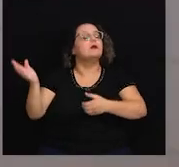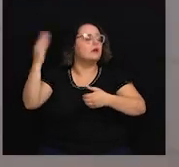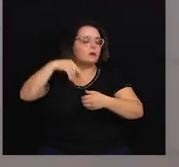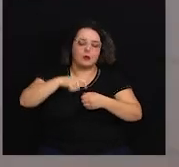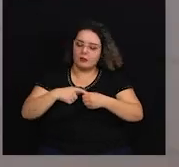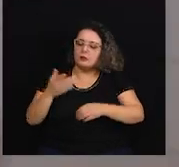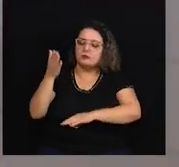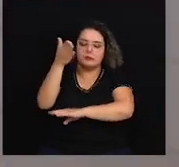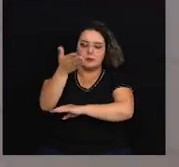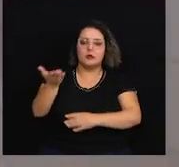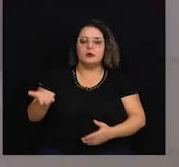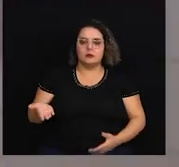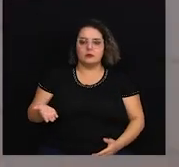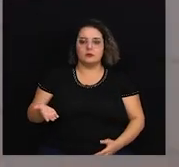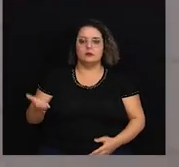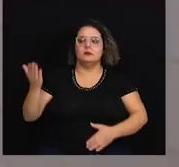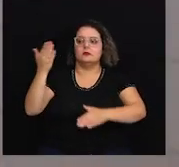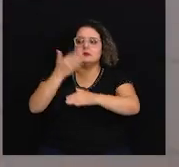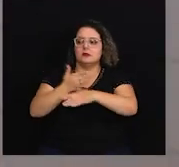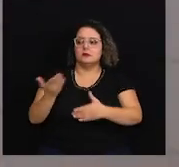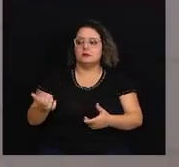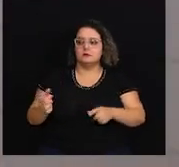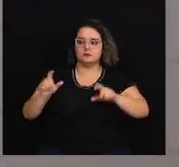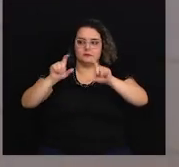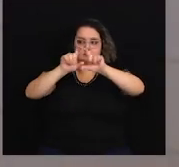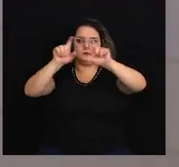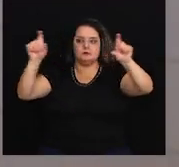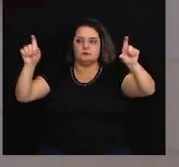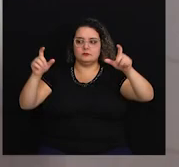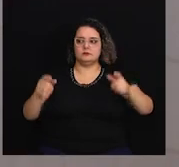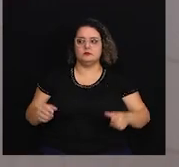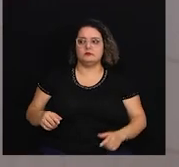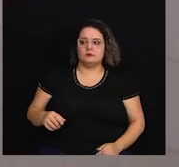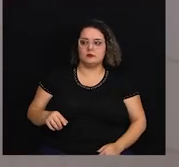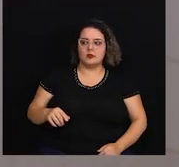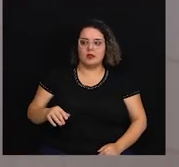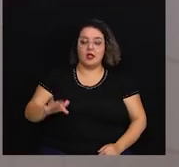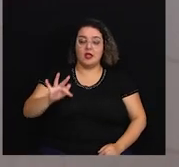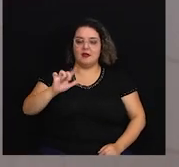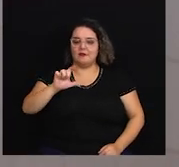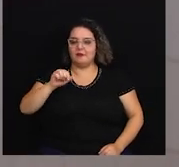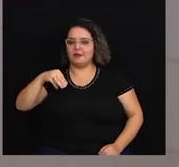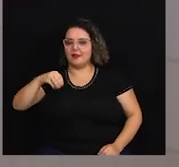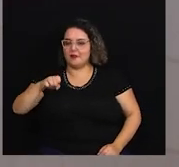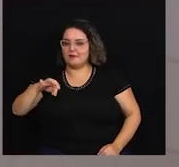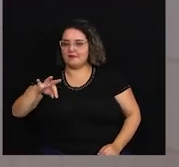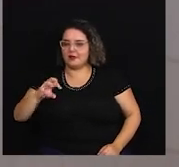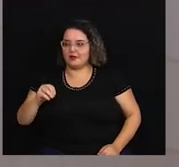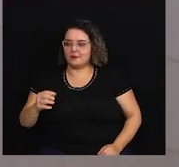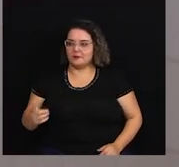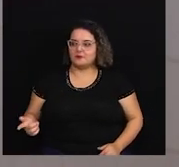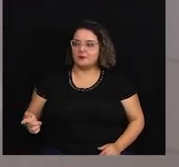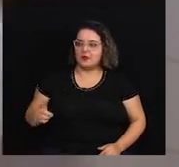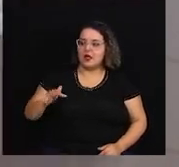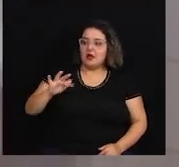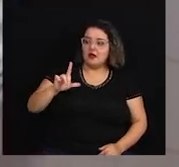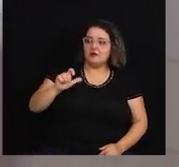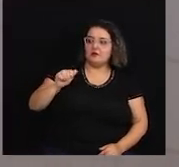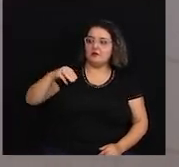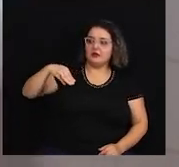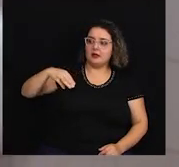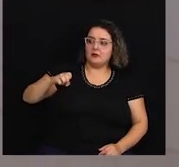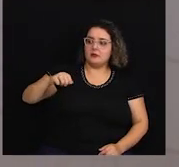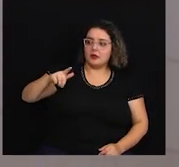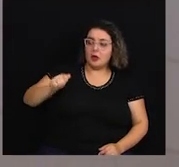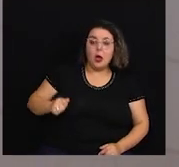pegamos um táxi entrando no táxi táxi tinha lá urubu Flamengo não sei o que tá eu entrei o cara falou Paulo